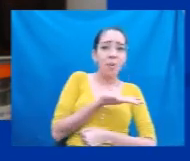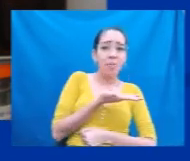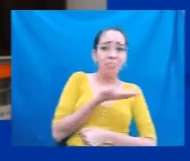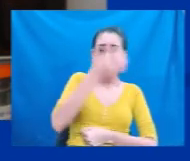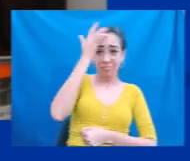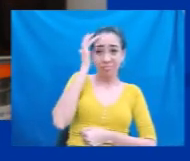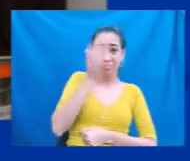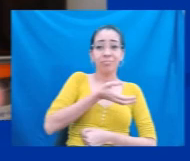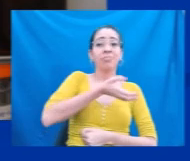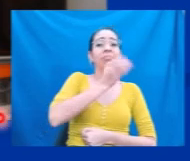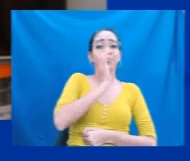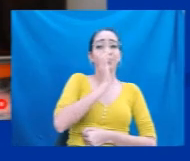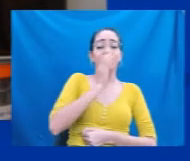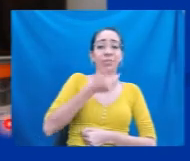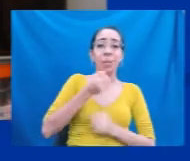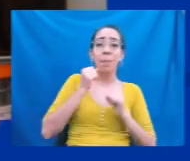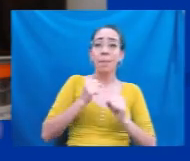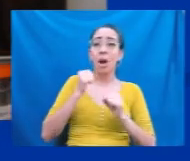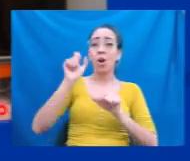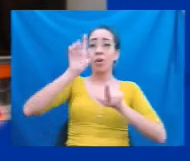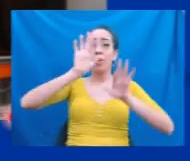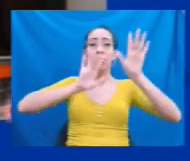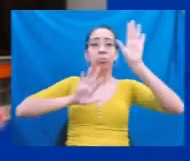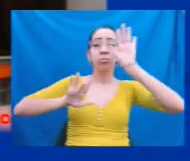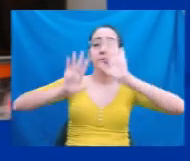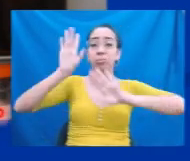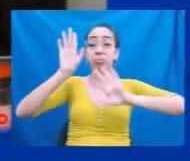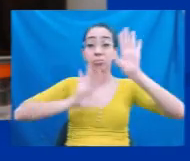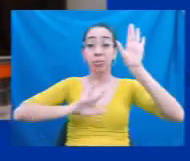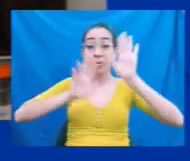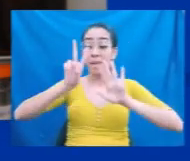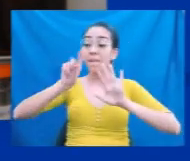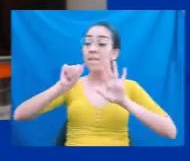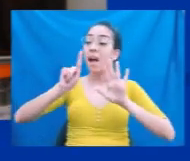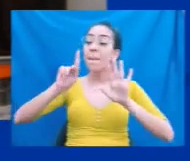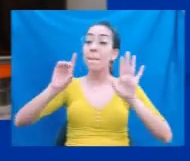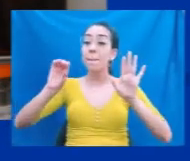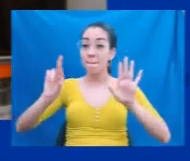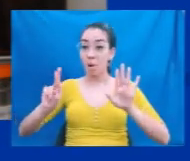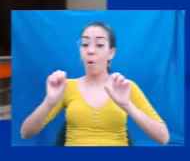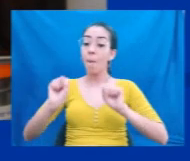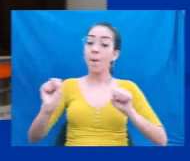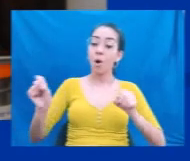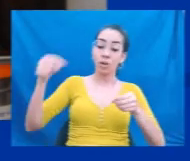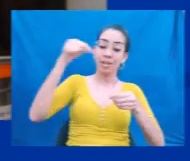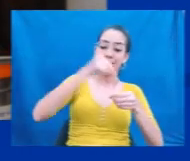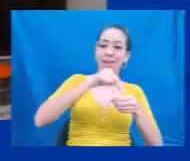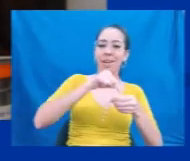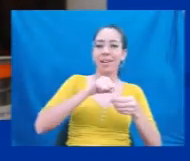de uma geladeira como essa, esquecendo que pode haver a formação de vapores que vai se depositar aqui, né?